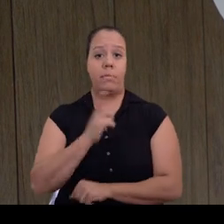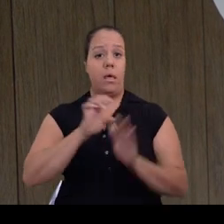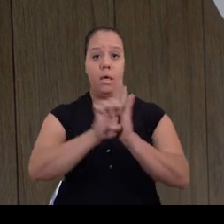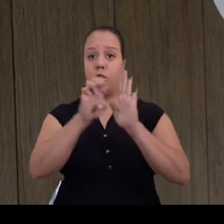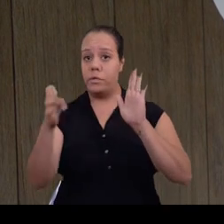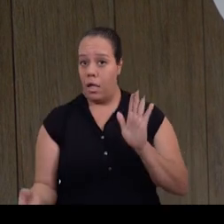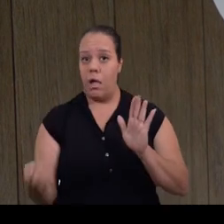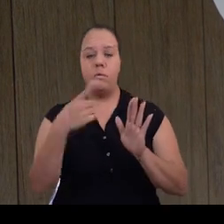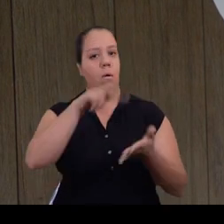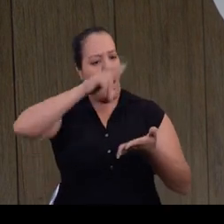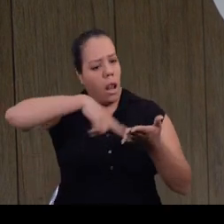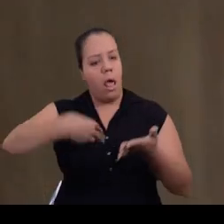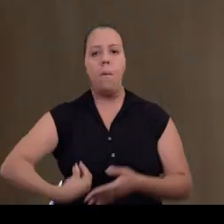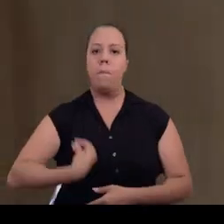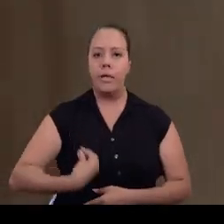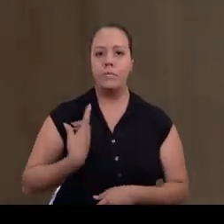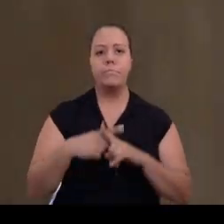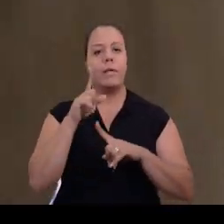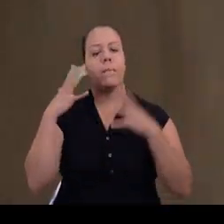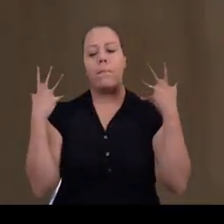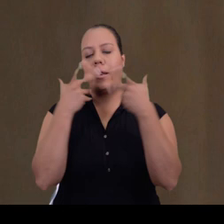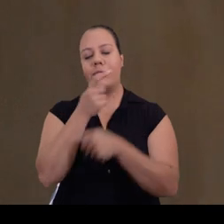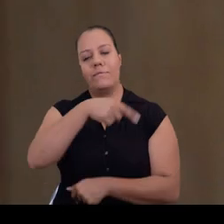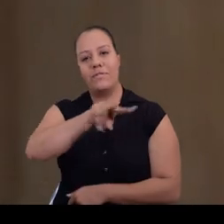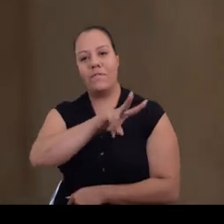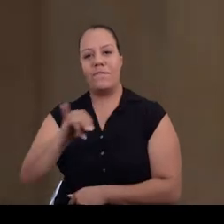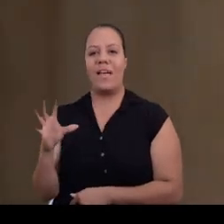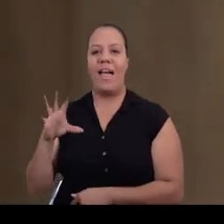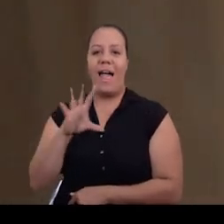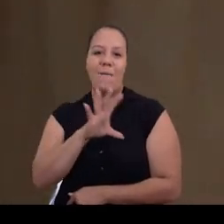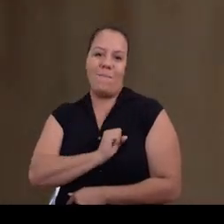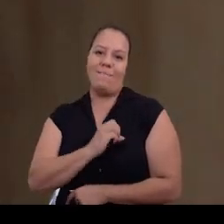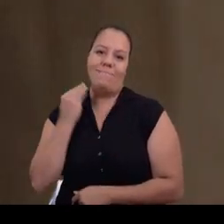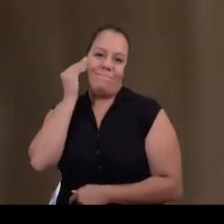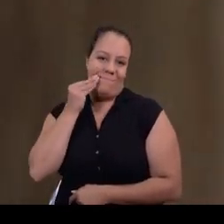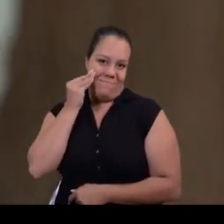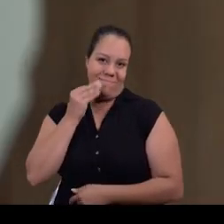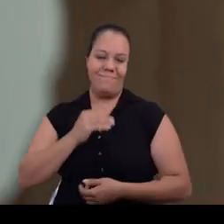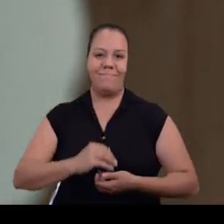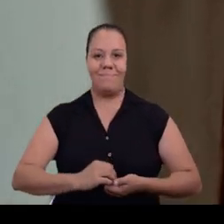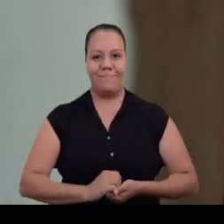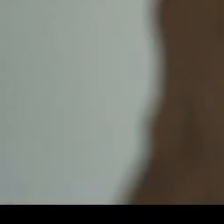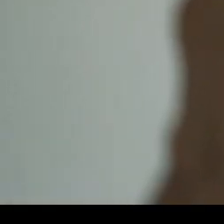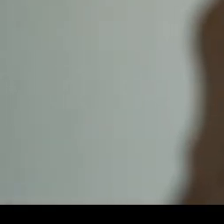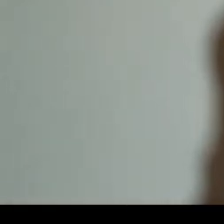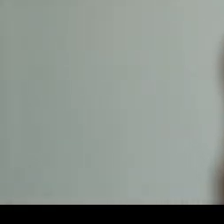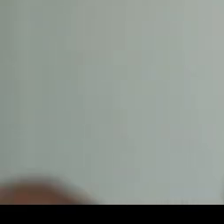Né? Todo ano tem o edital, então leiam, participem, porque é maravilhoso. Vocês vão adorar essa experiência.